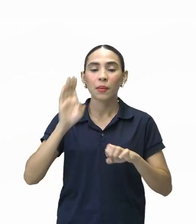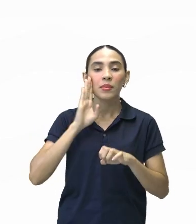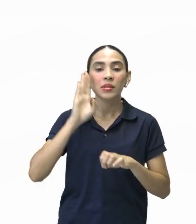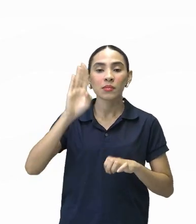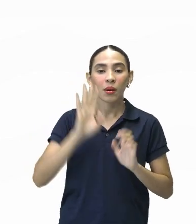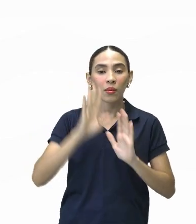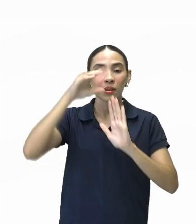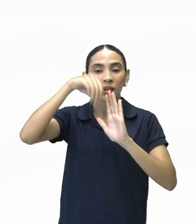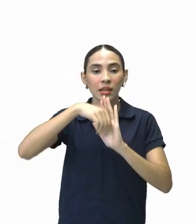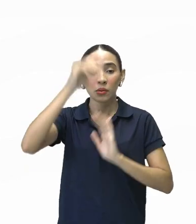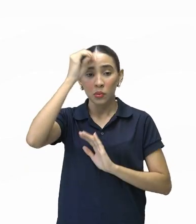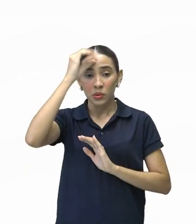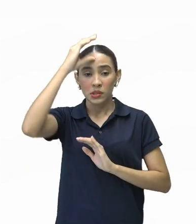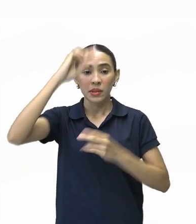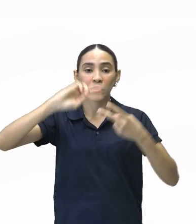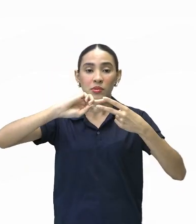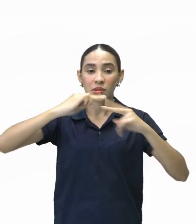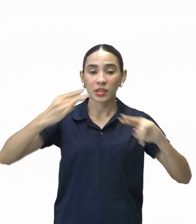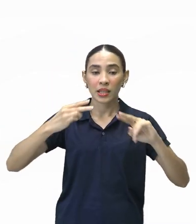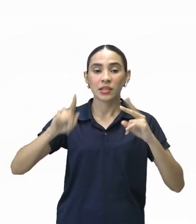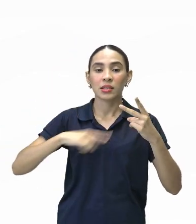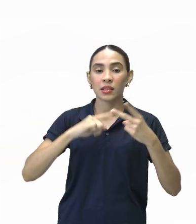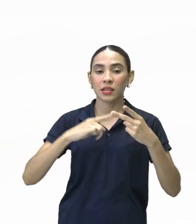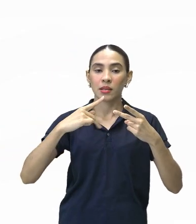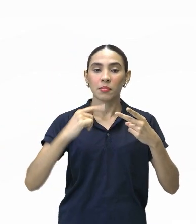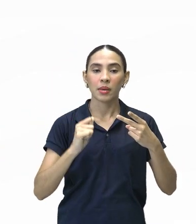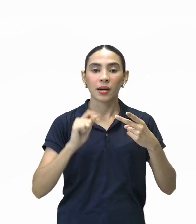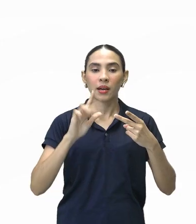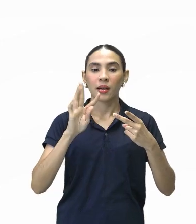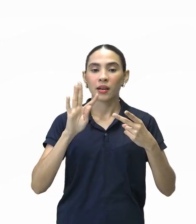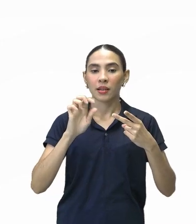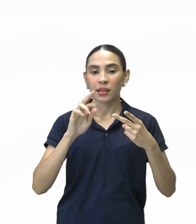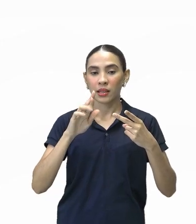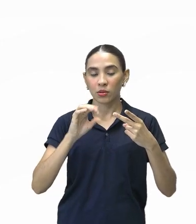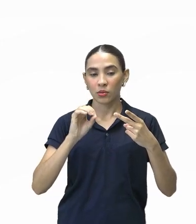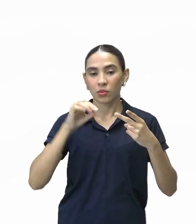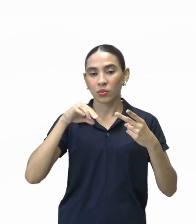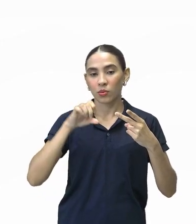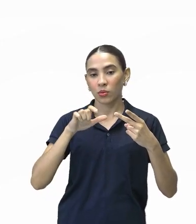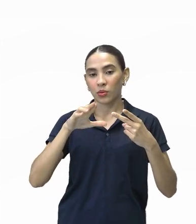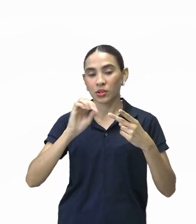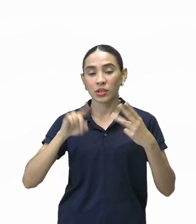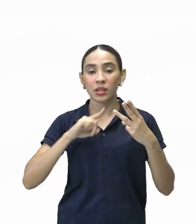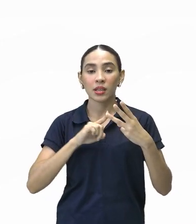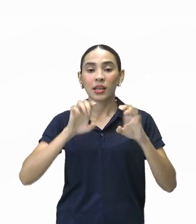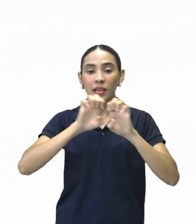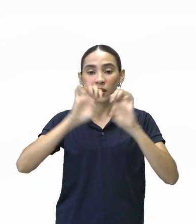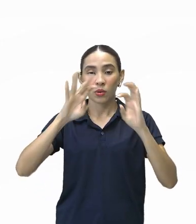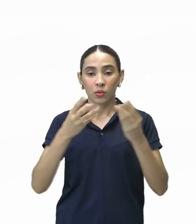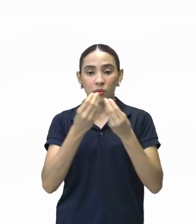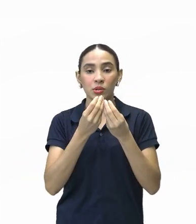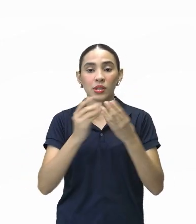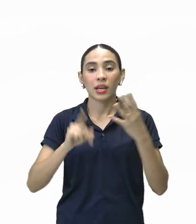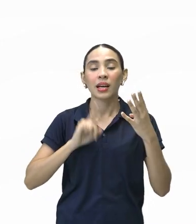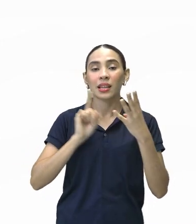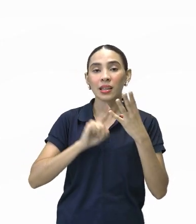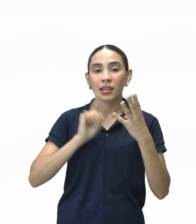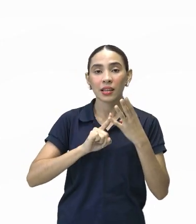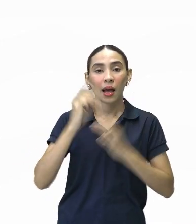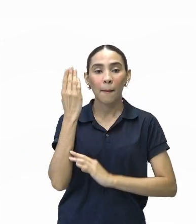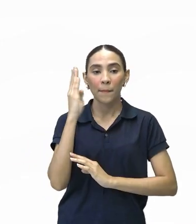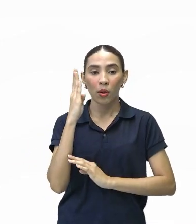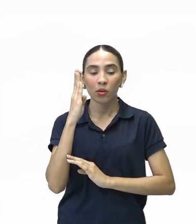genética, paleontologia, ecologia e biologia molecular, para explicar tudo isso, para